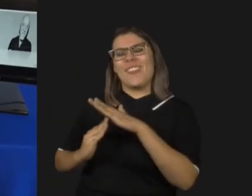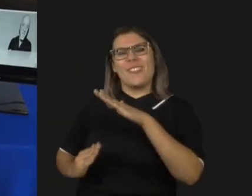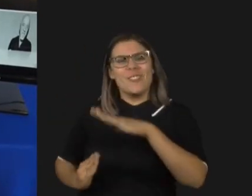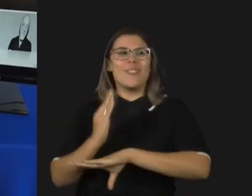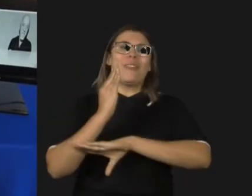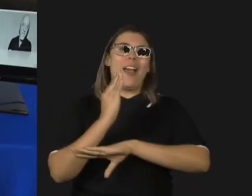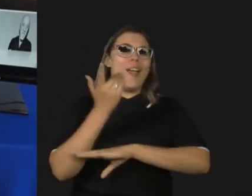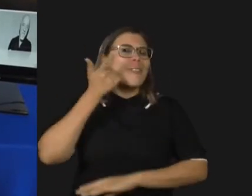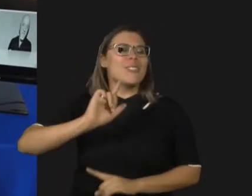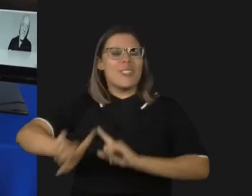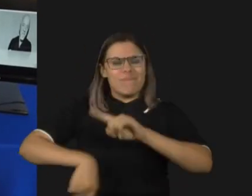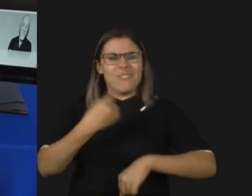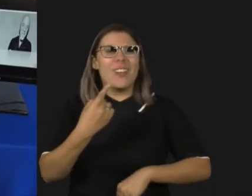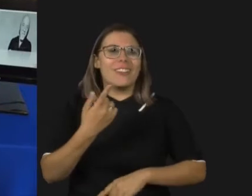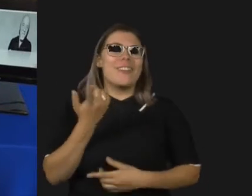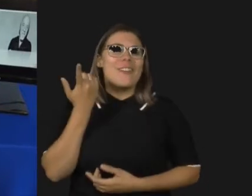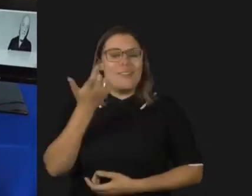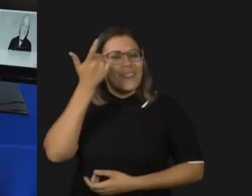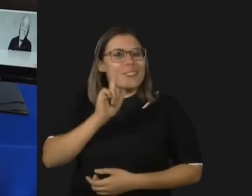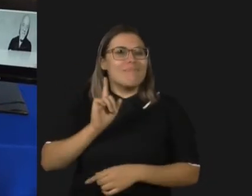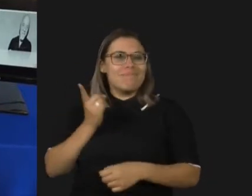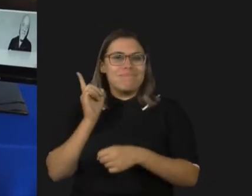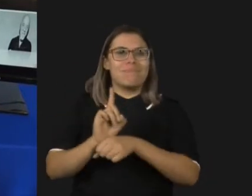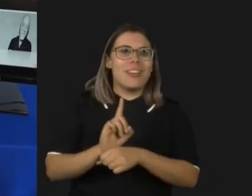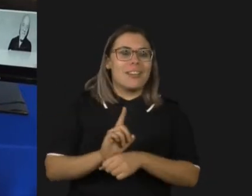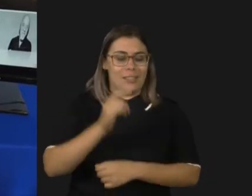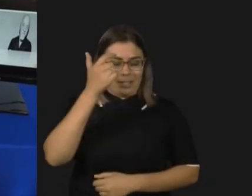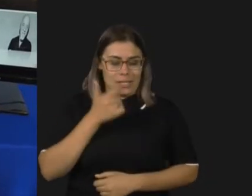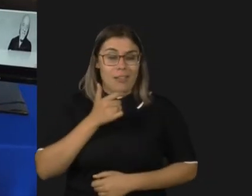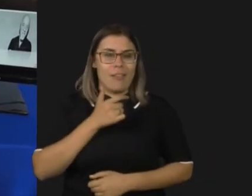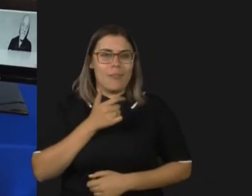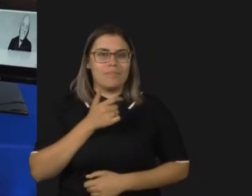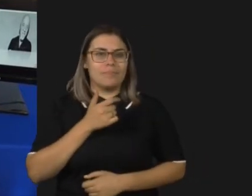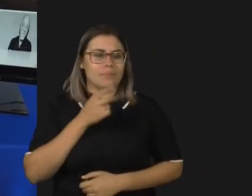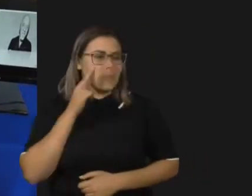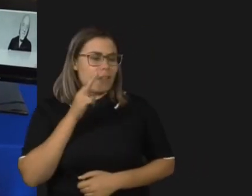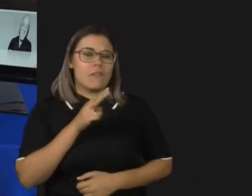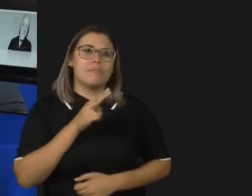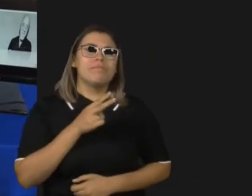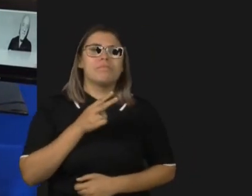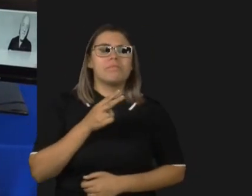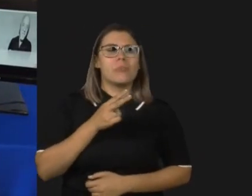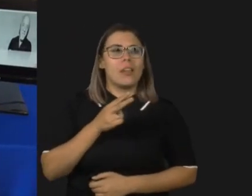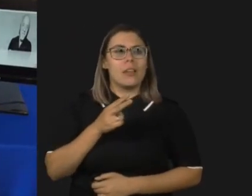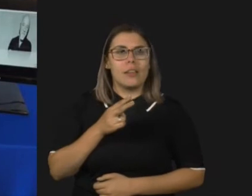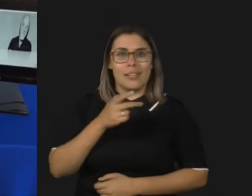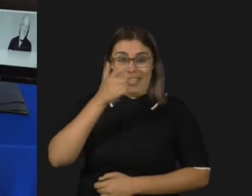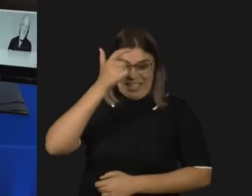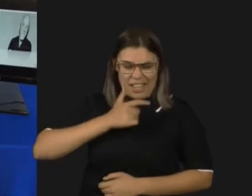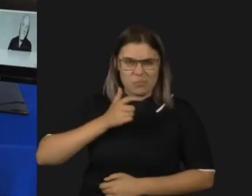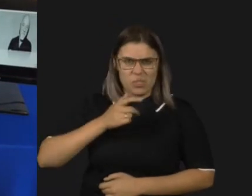me deu um presente sabia a música Maluco Beleza as pessoas apontavam diziam que eu era